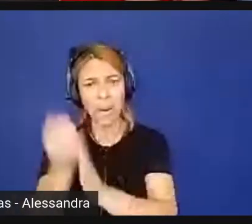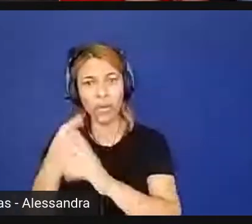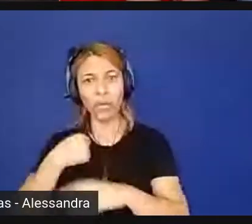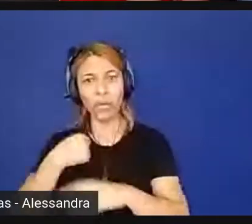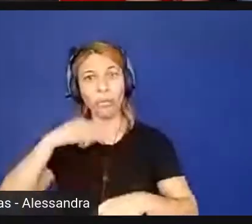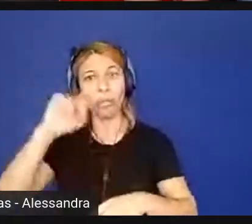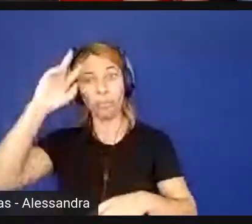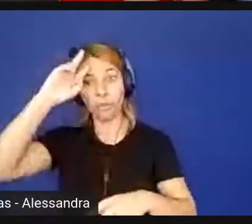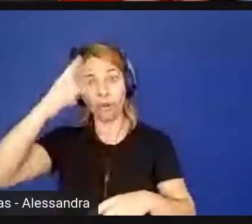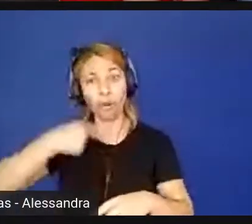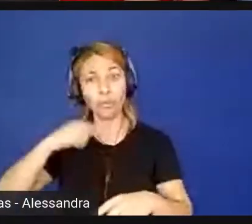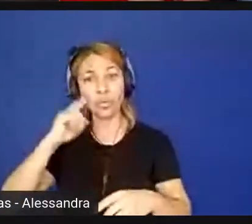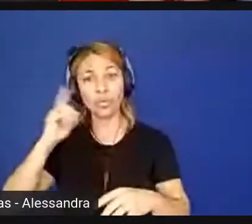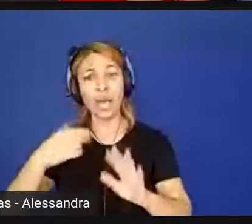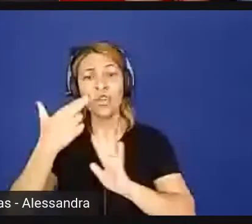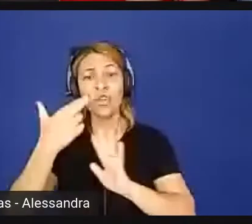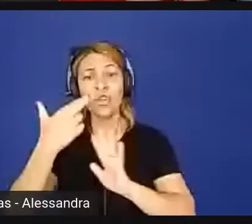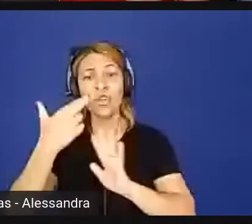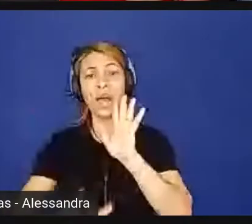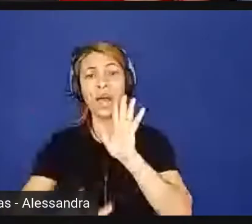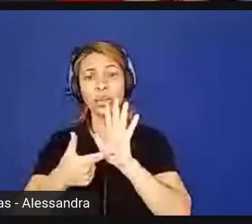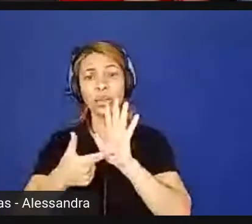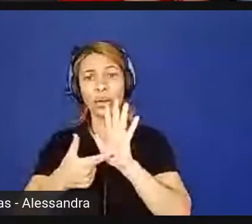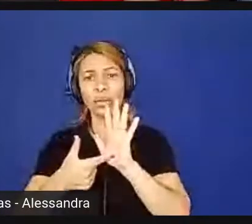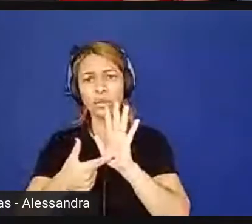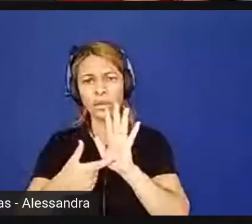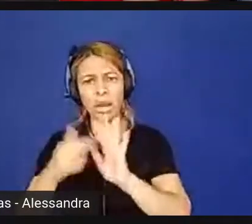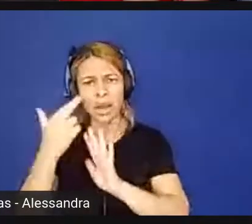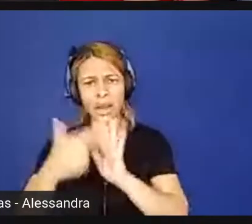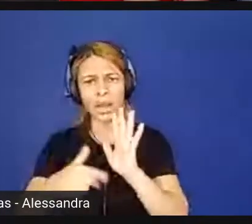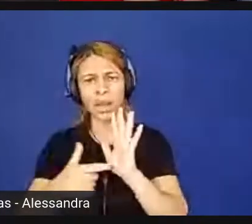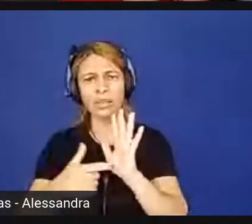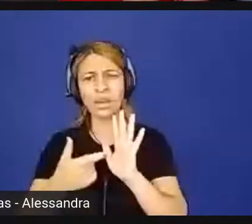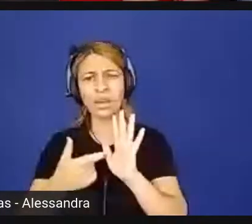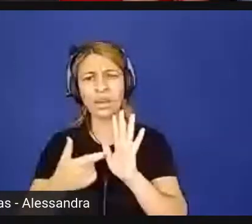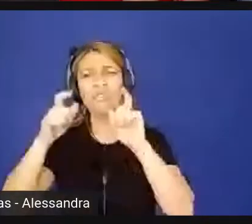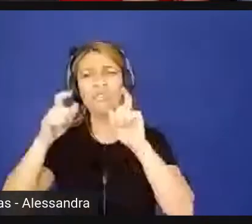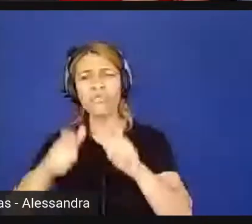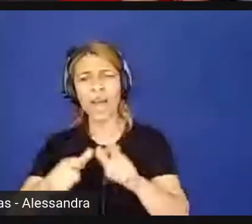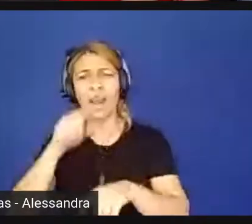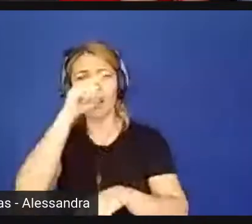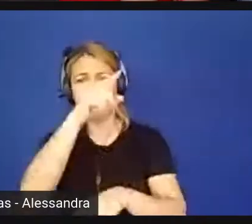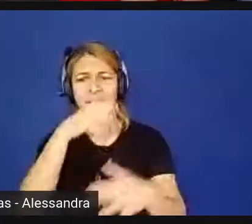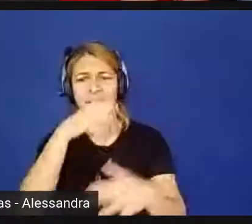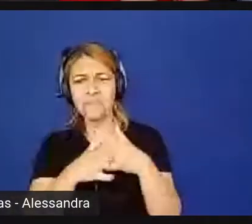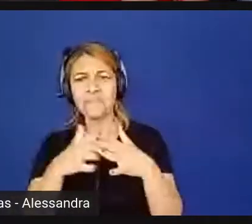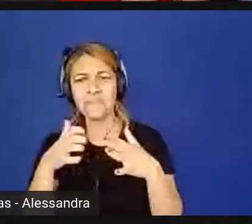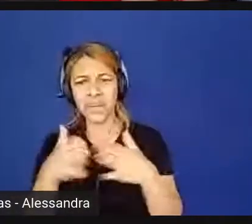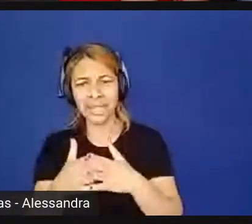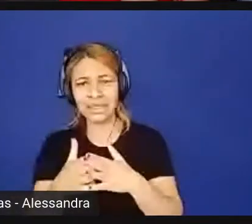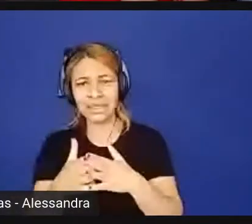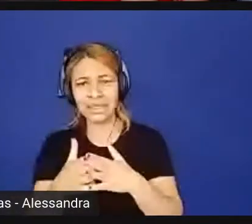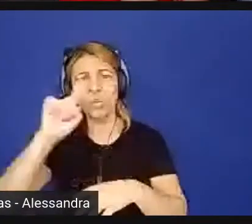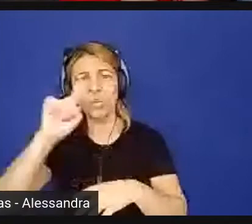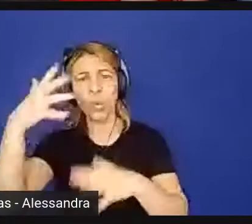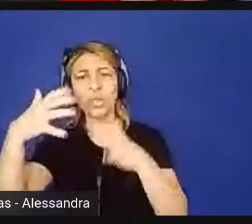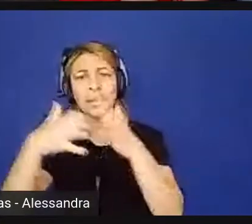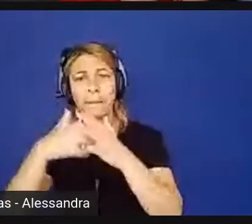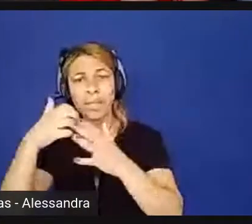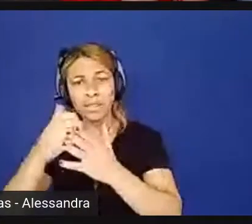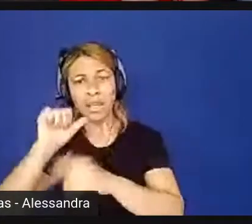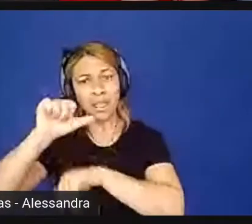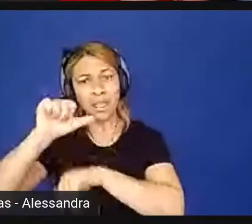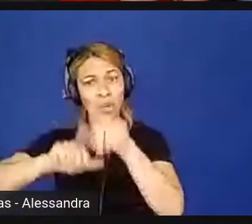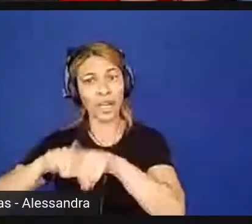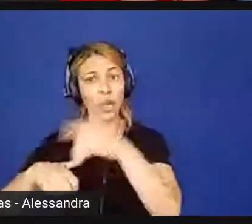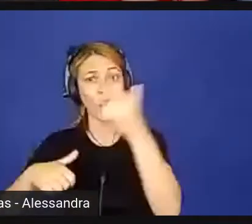Olha, eu produzo o relatório tal. O relatório tal vai para o órgão X, que desse relatório transforma naquilo outro.